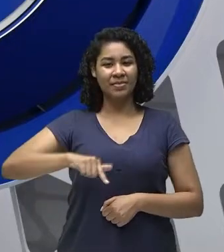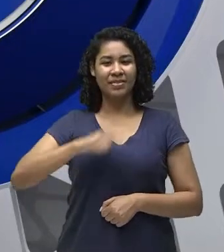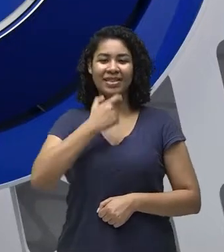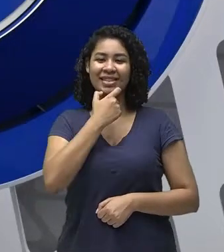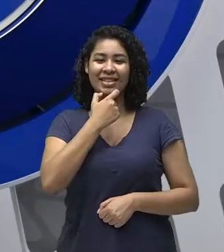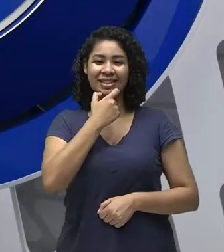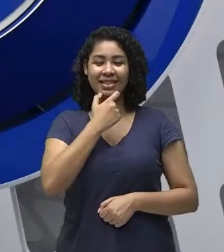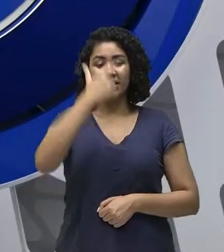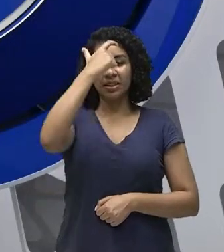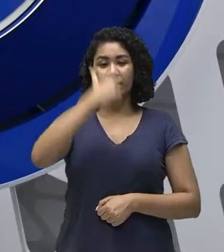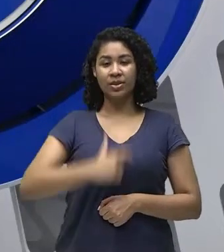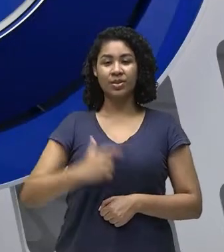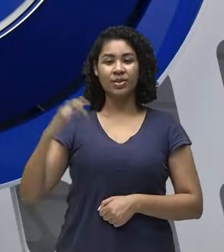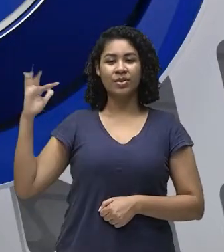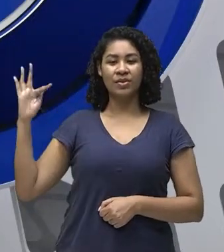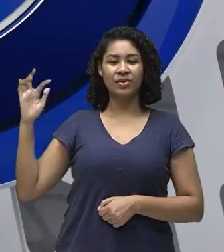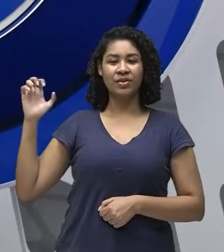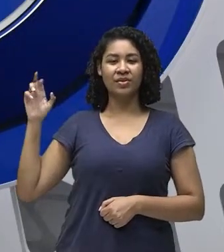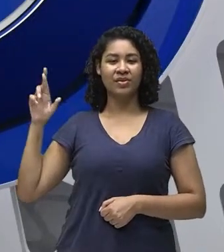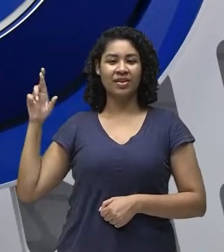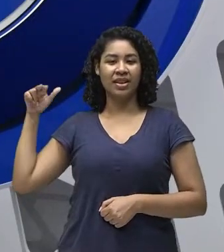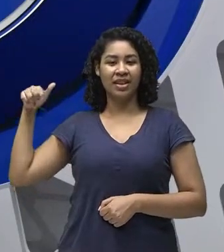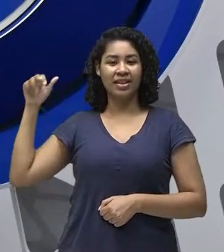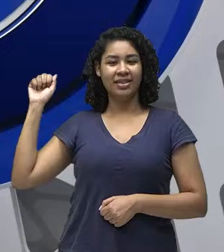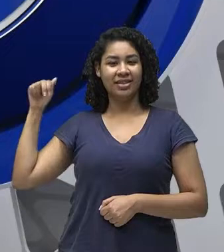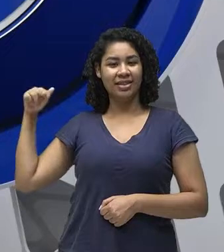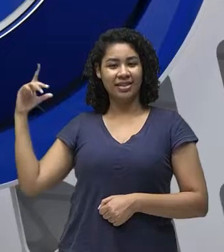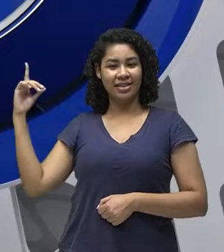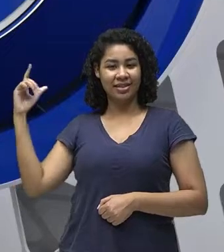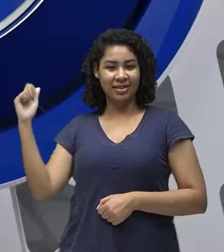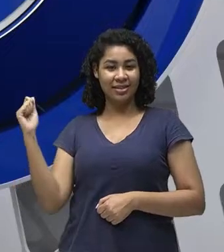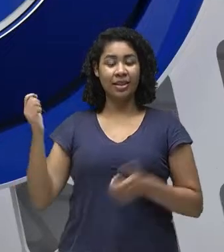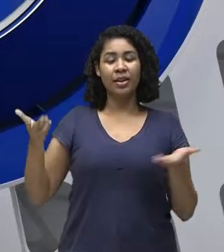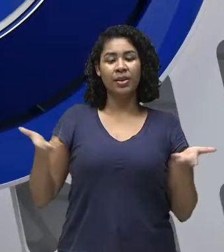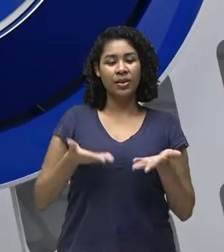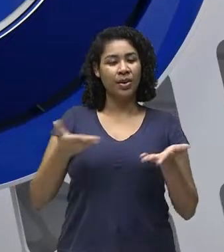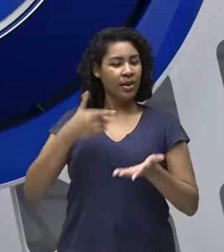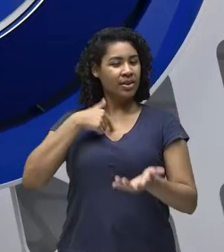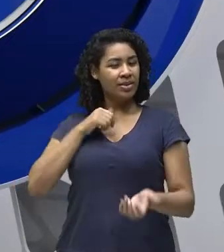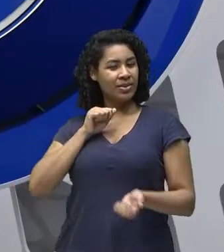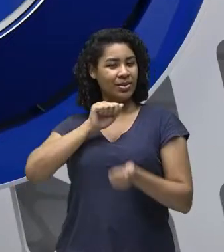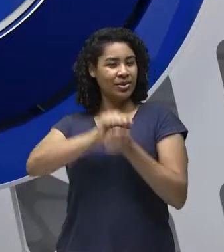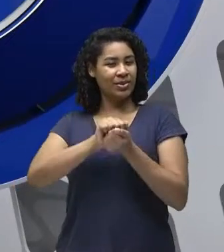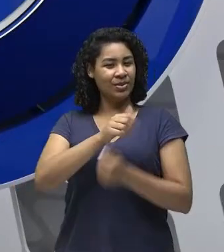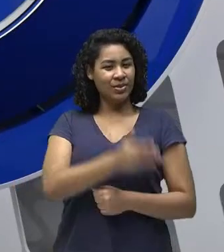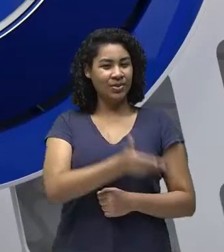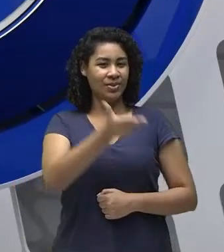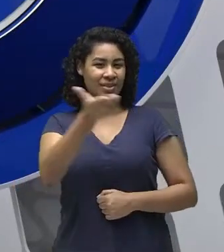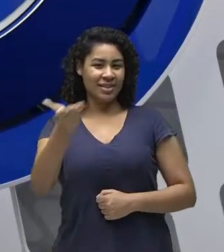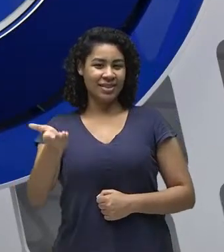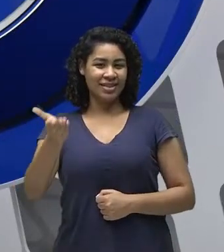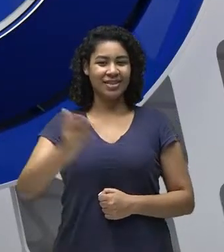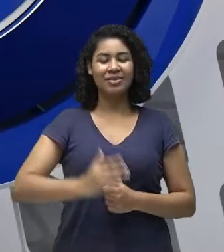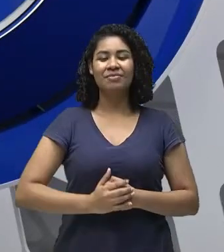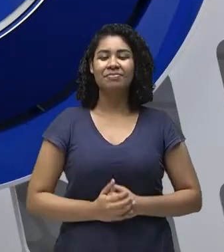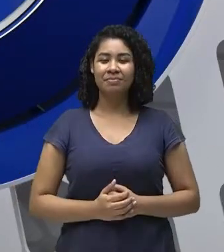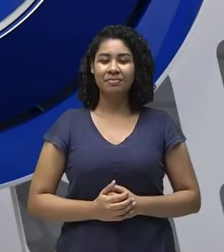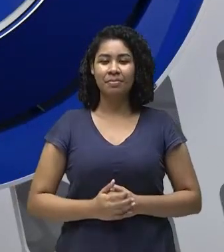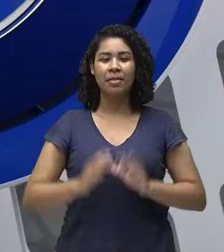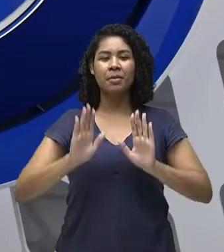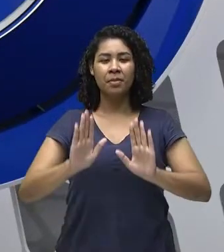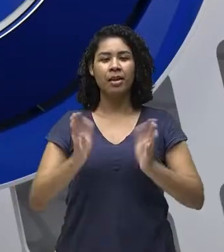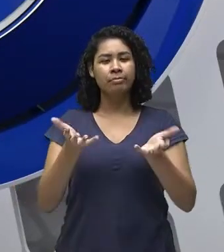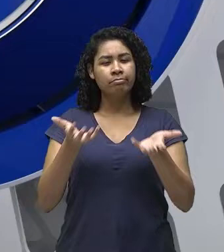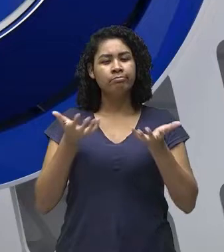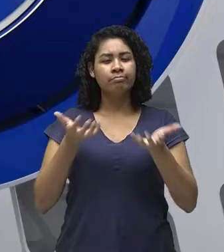Teacher Fernanda e eu vou continuar hoje com vocês aqui. E antes da gente começar a nossa aula, nós vamos dar